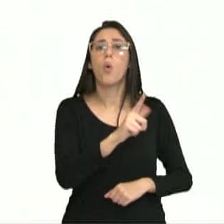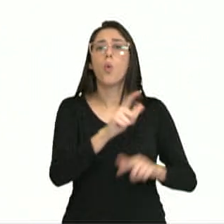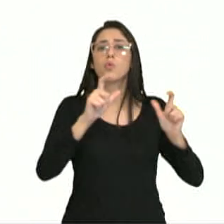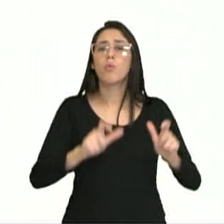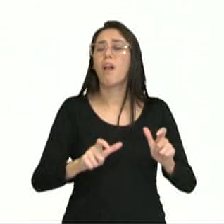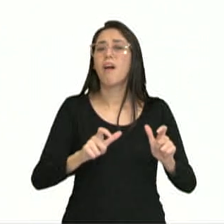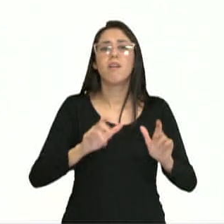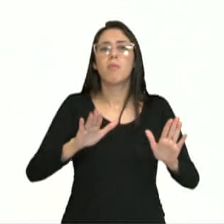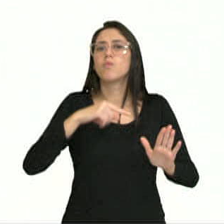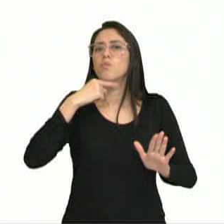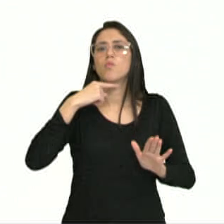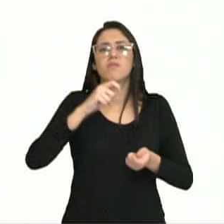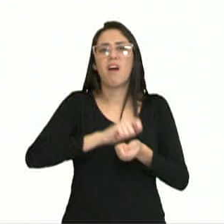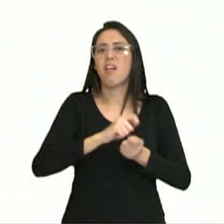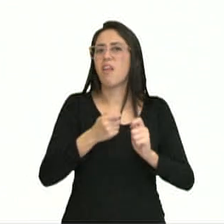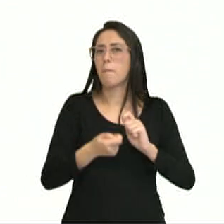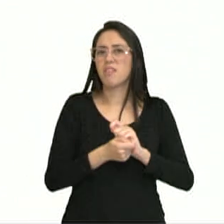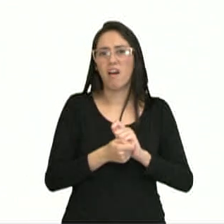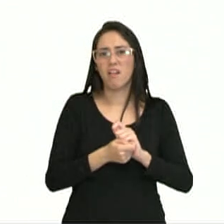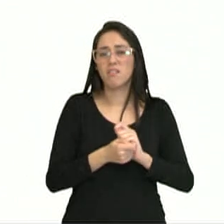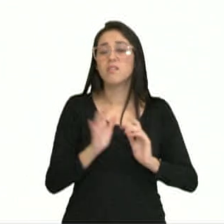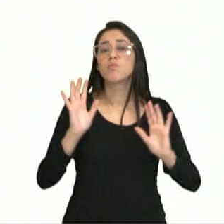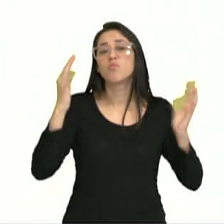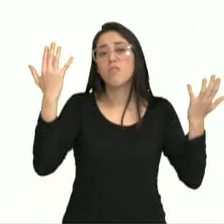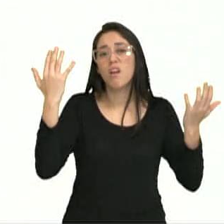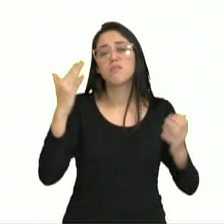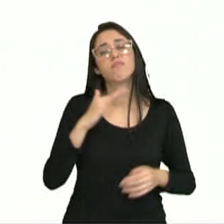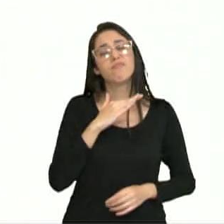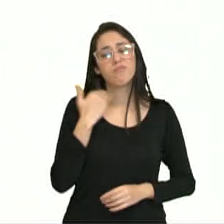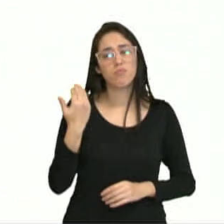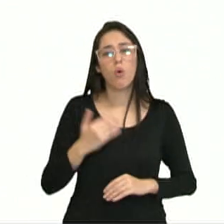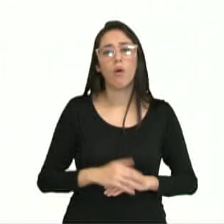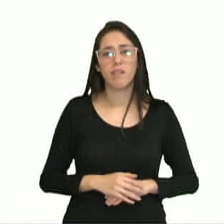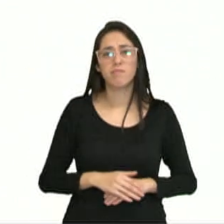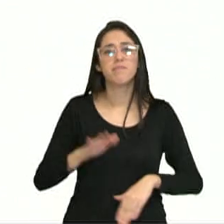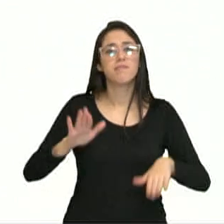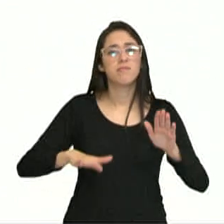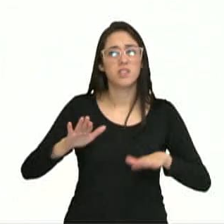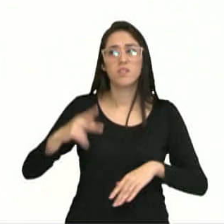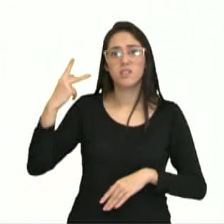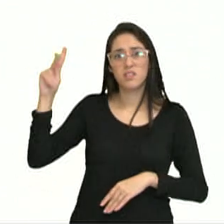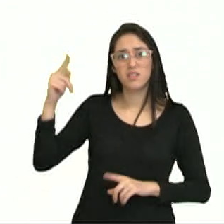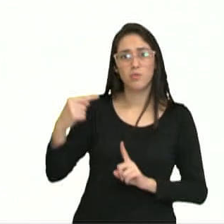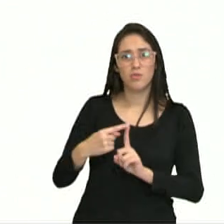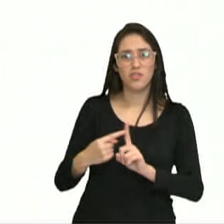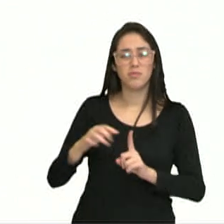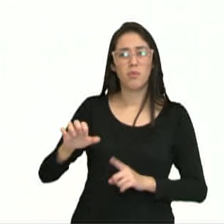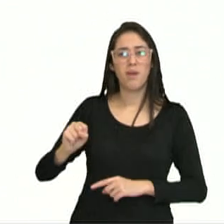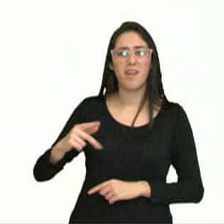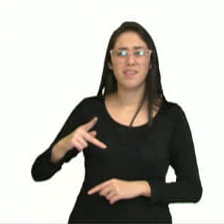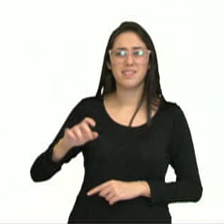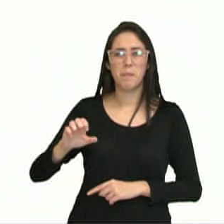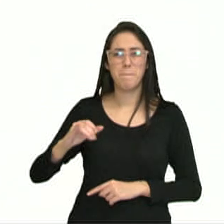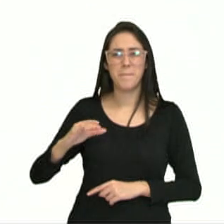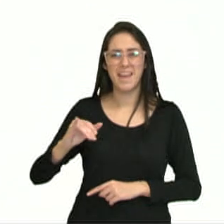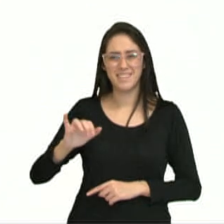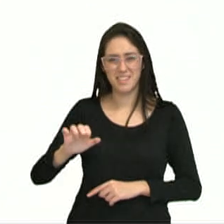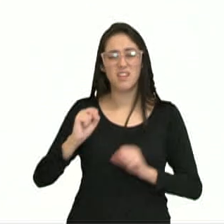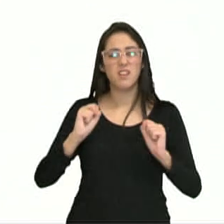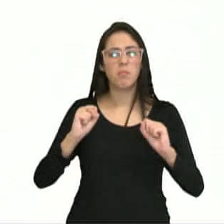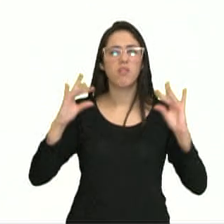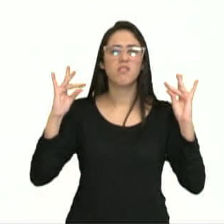se adaptar àquele ambiente e acabam morrendo e a espécie acaba sendo extinta. Vamos colocar aqui